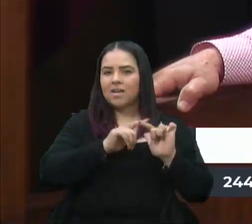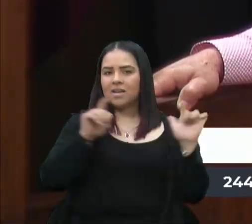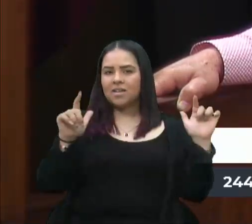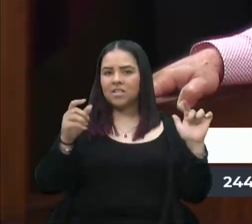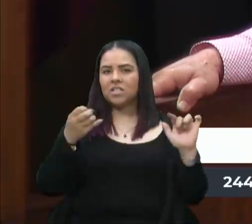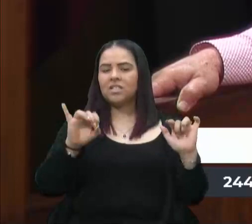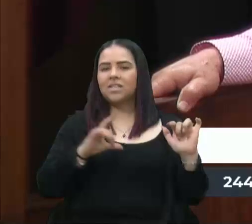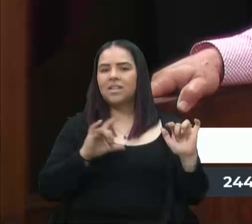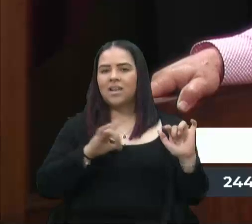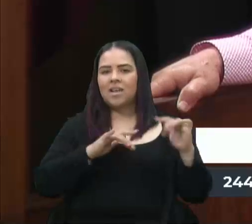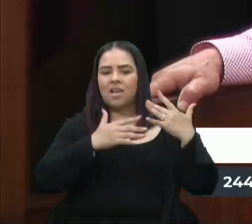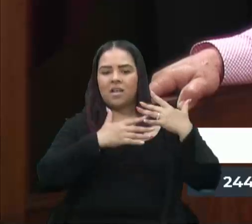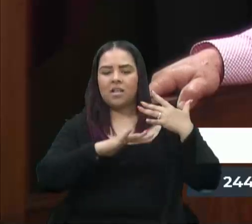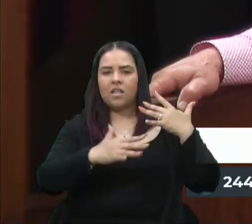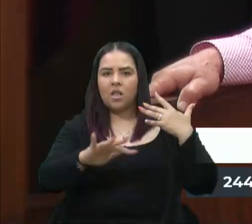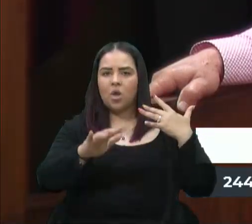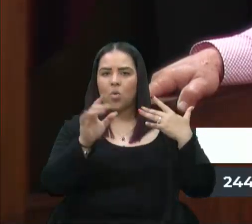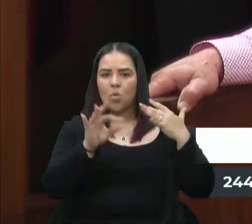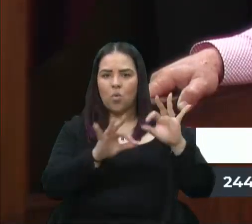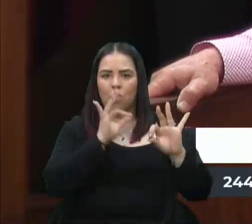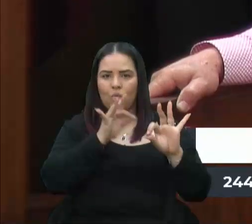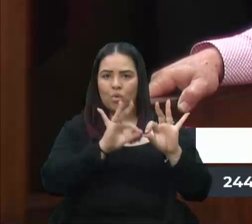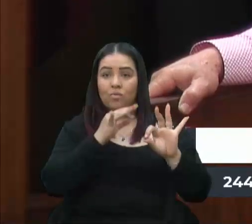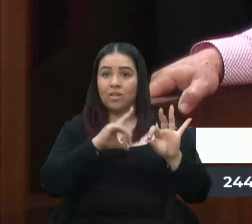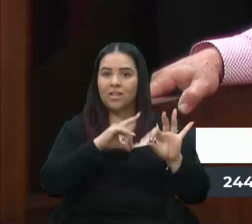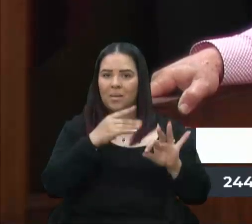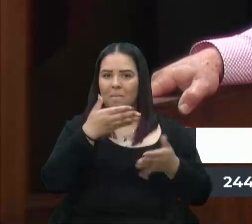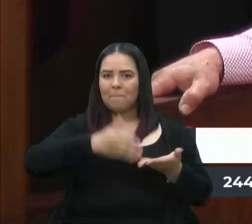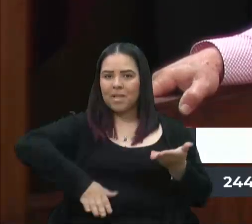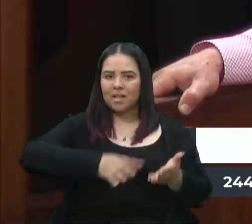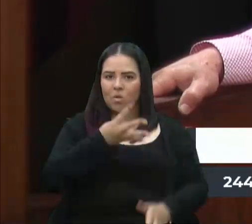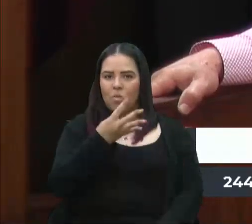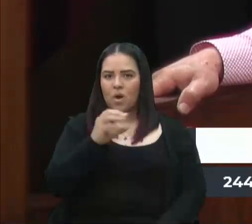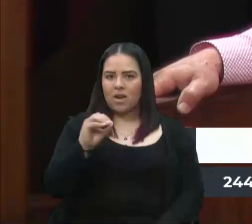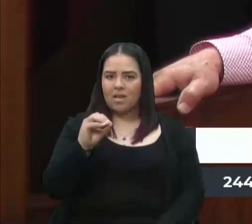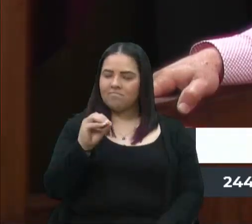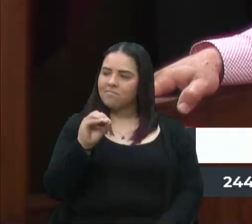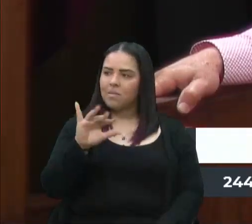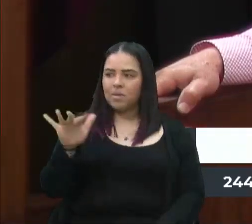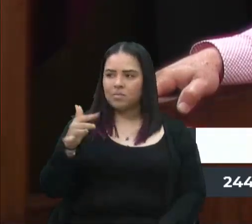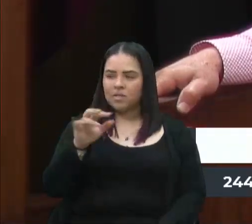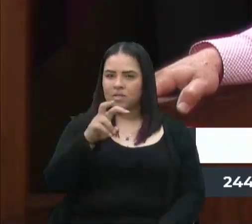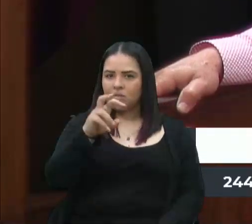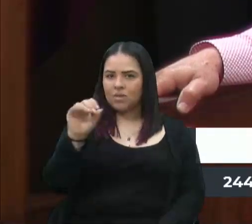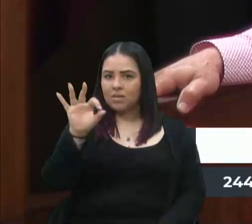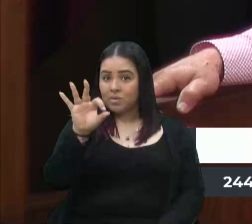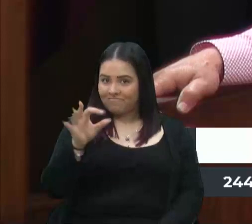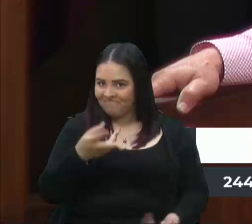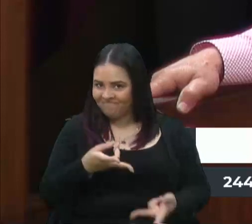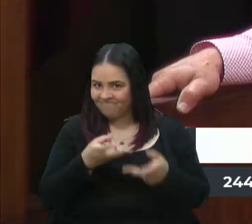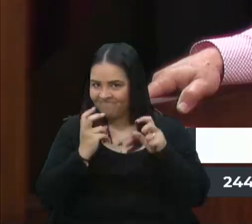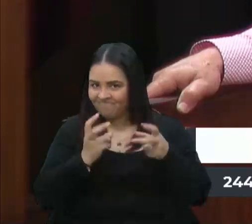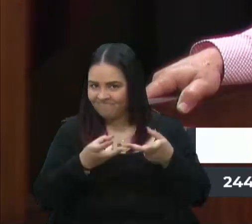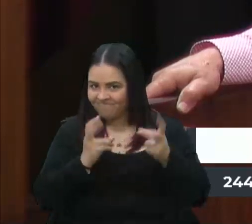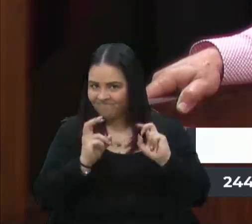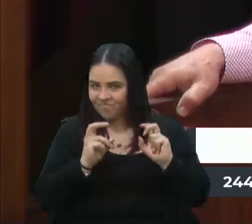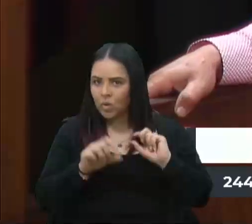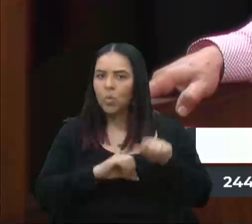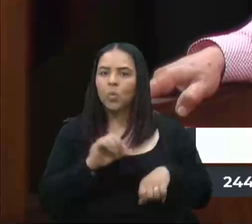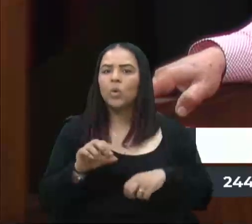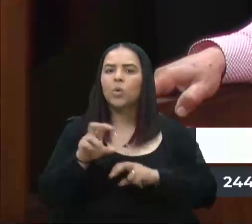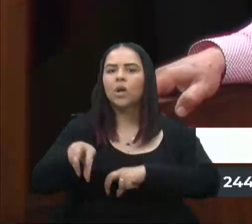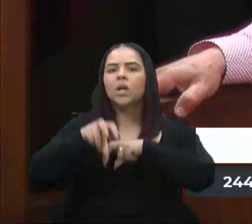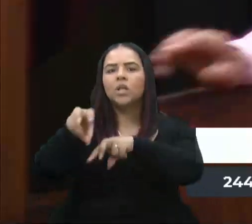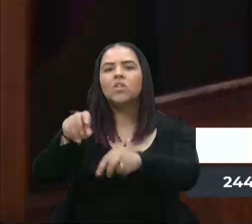tem parreirais, vai ter perda de 40% a 50%. Veja bem, o que o